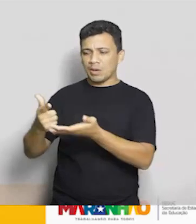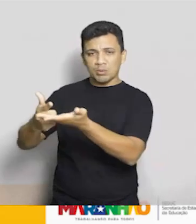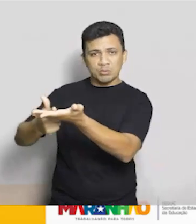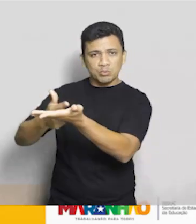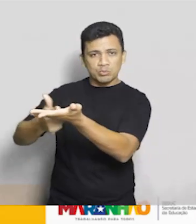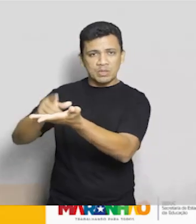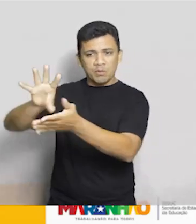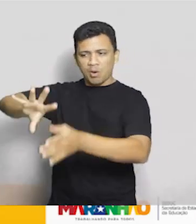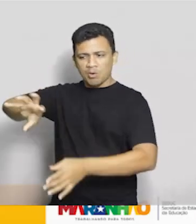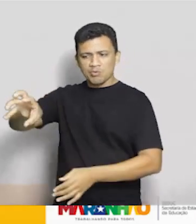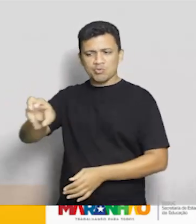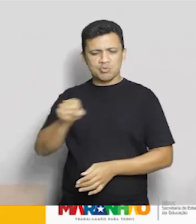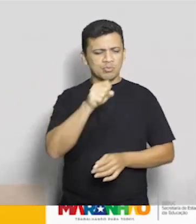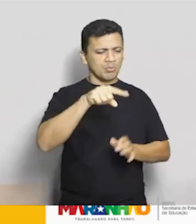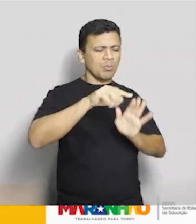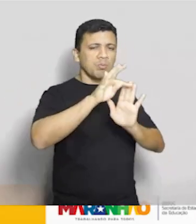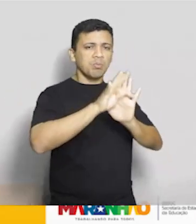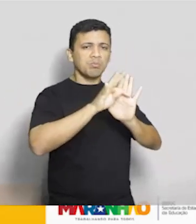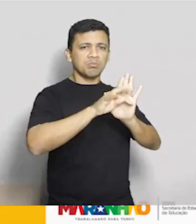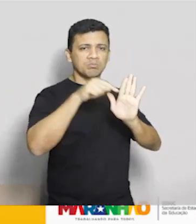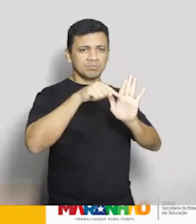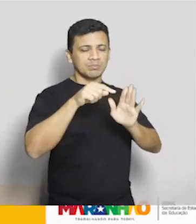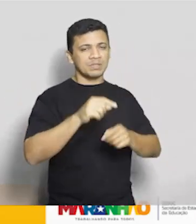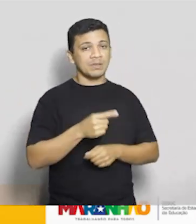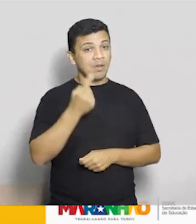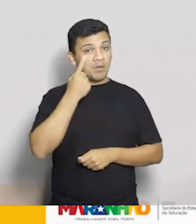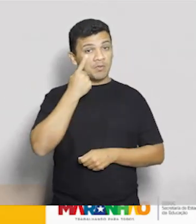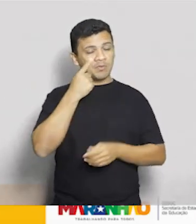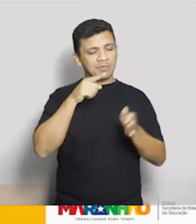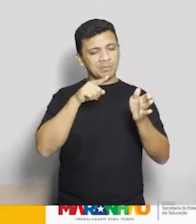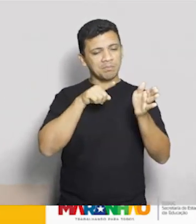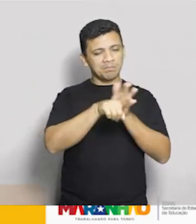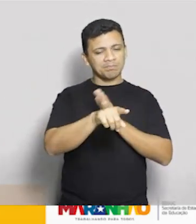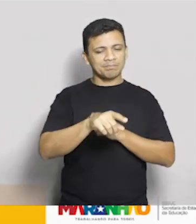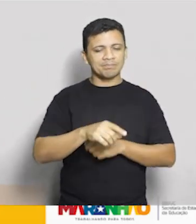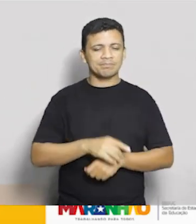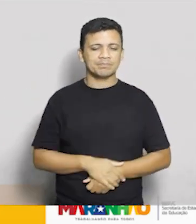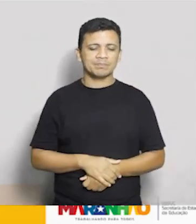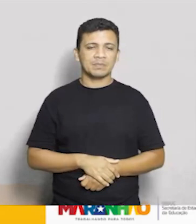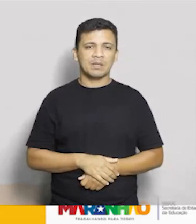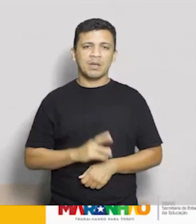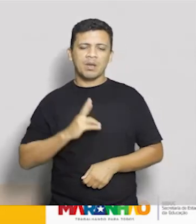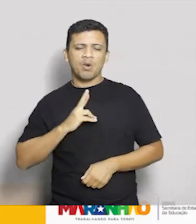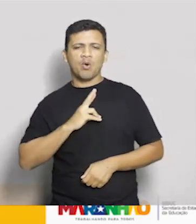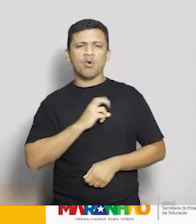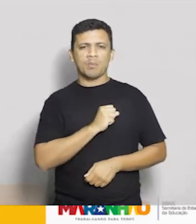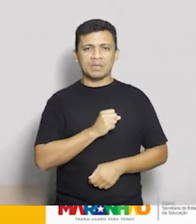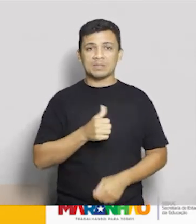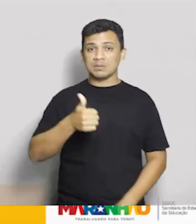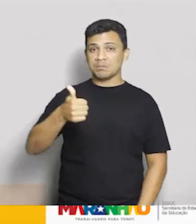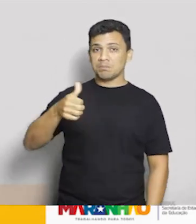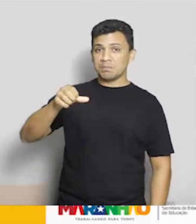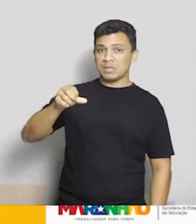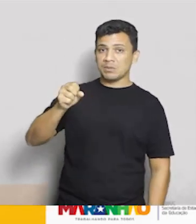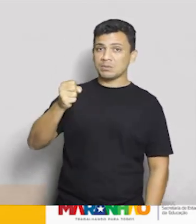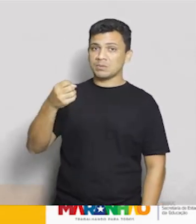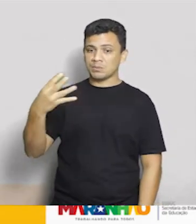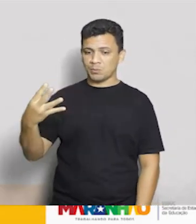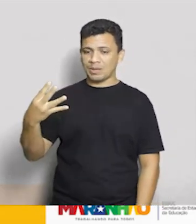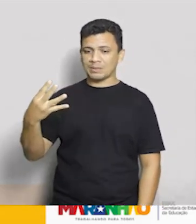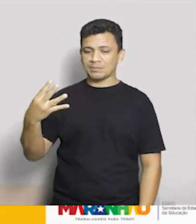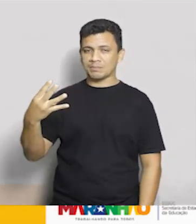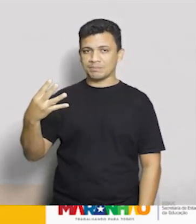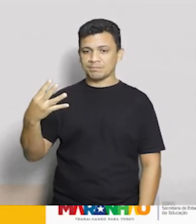tem o texto Mas vamos para a questão para a gente ver o que é que nós temos que procurar o romance de 1984